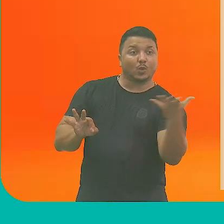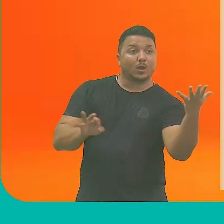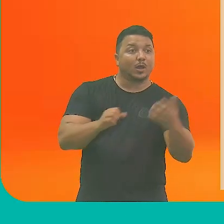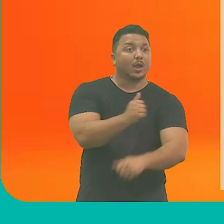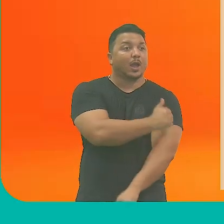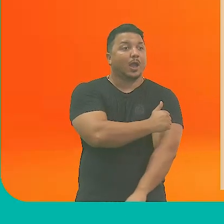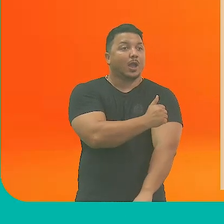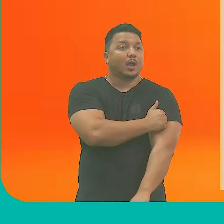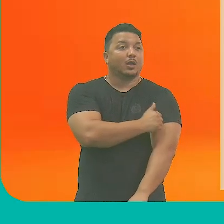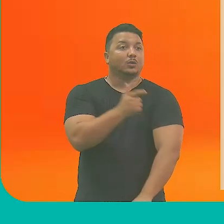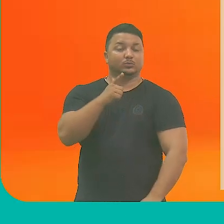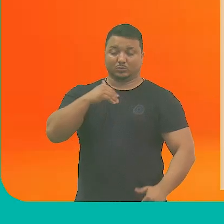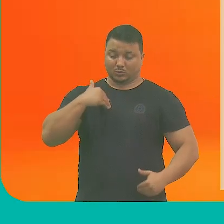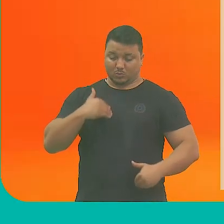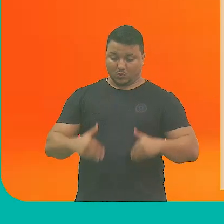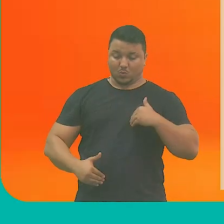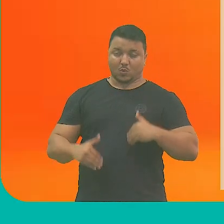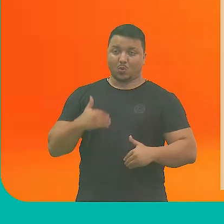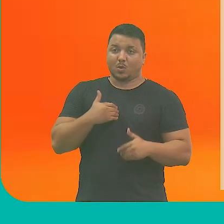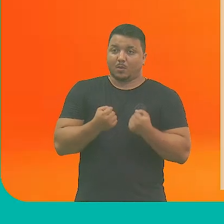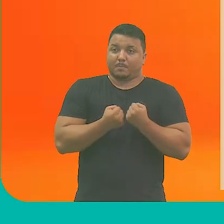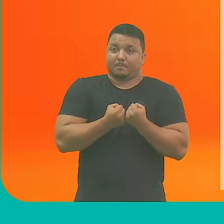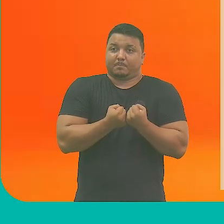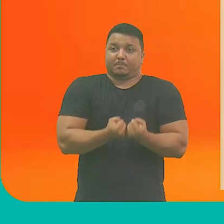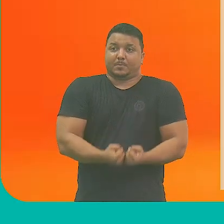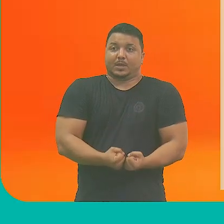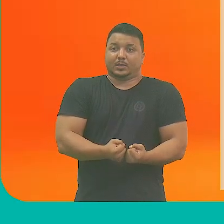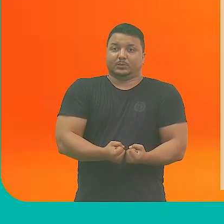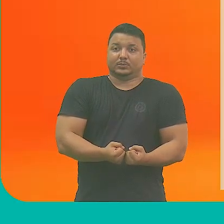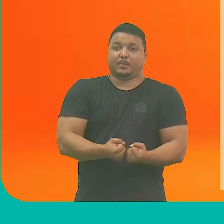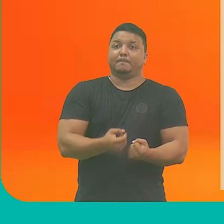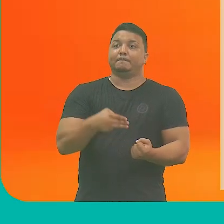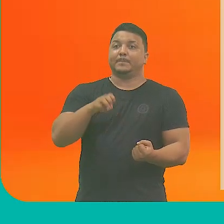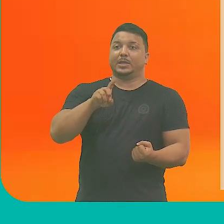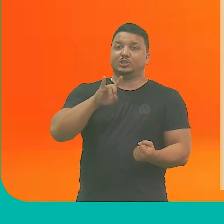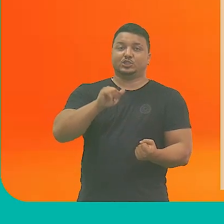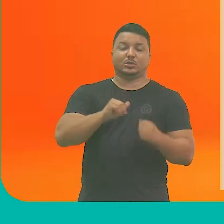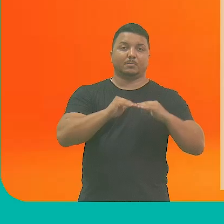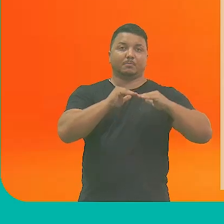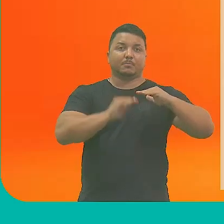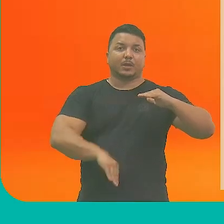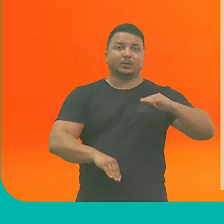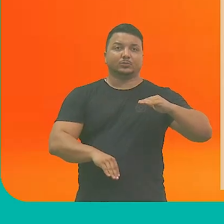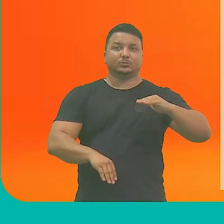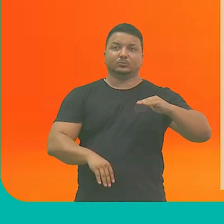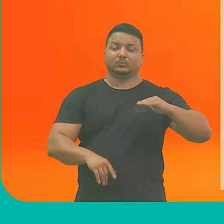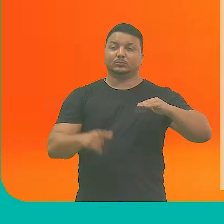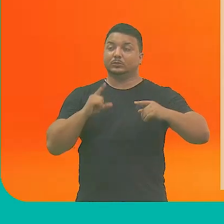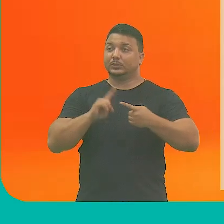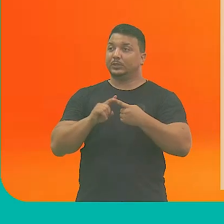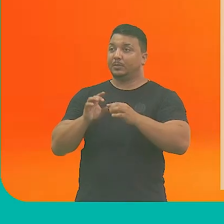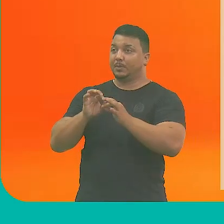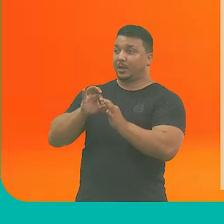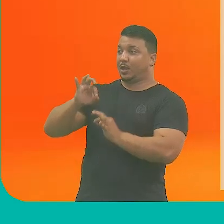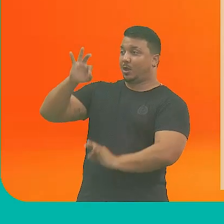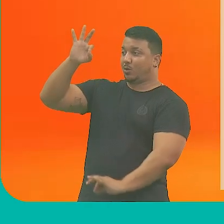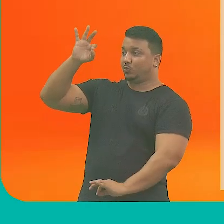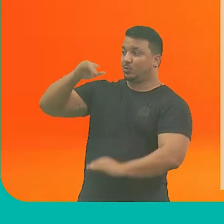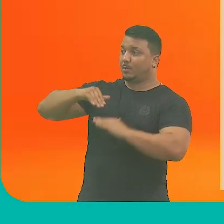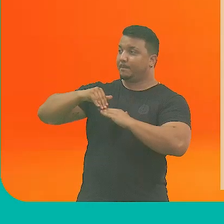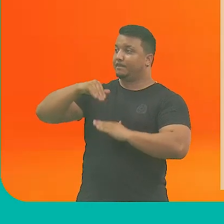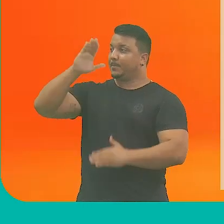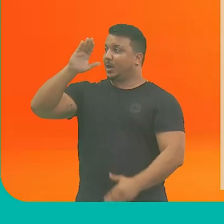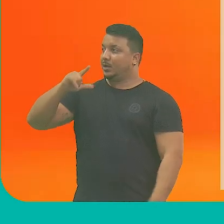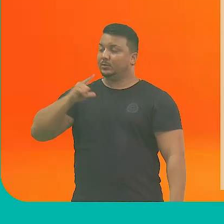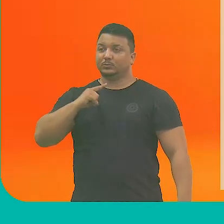com massa corporal abaixo da média e altura acima da